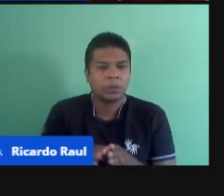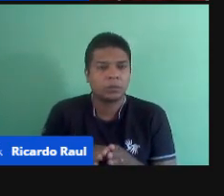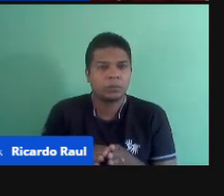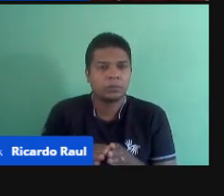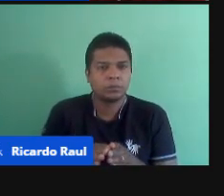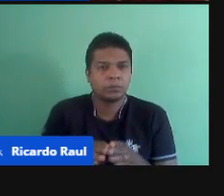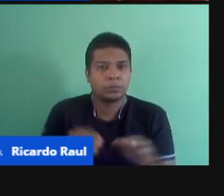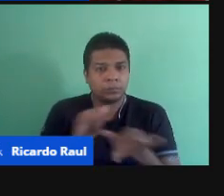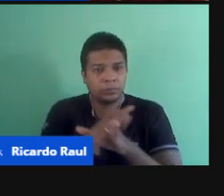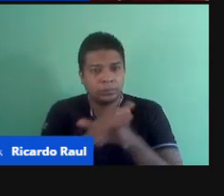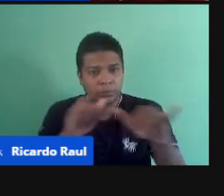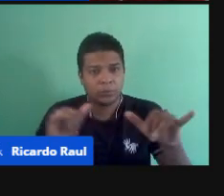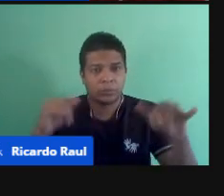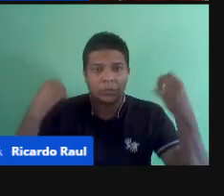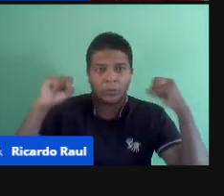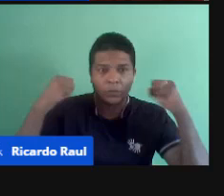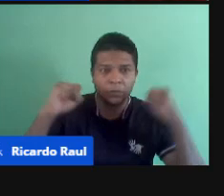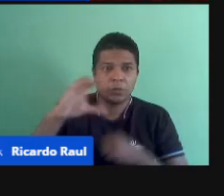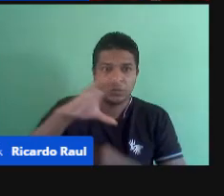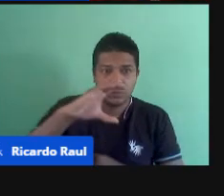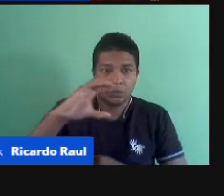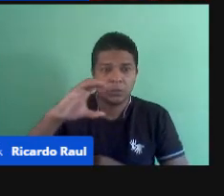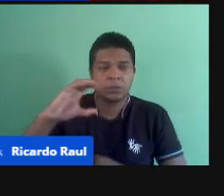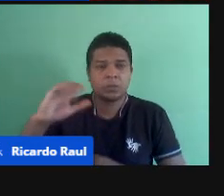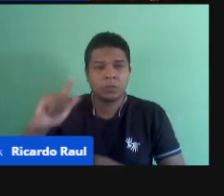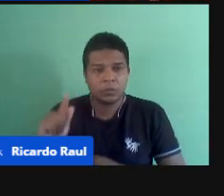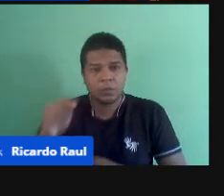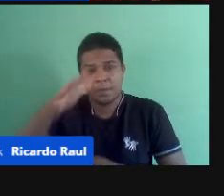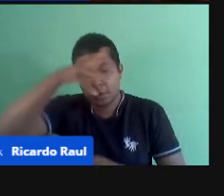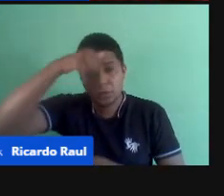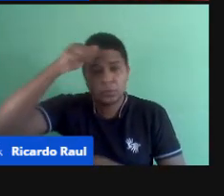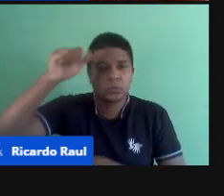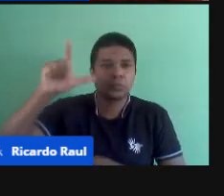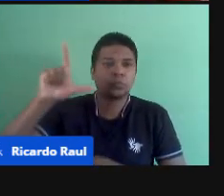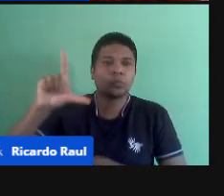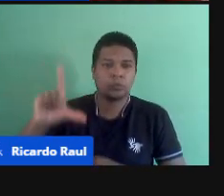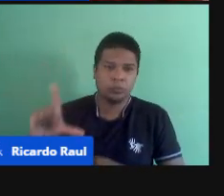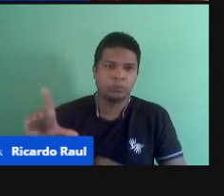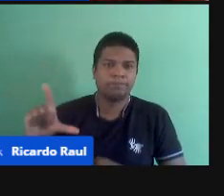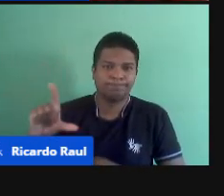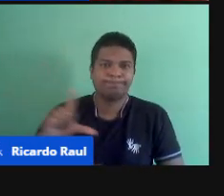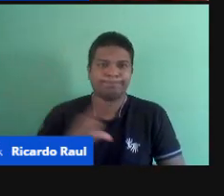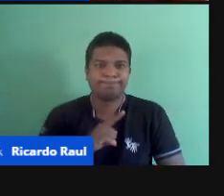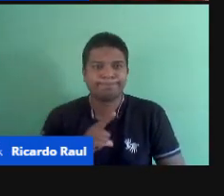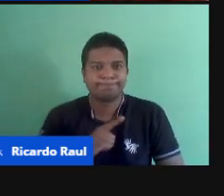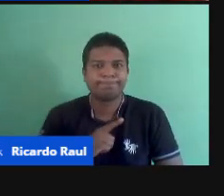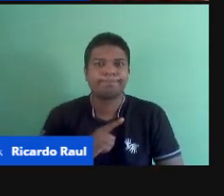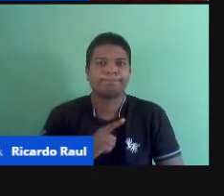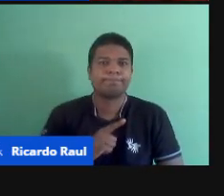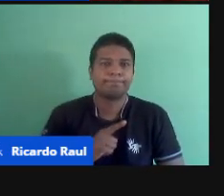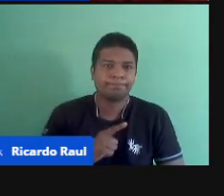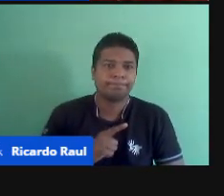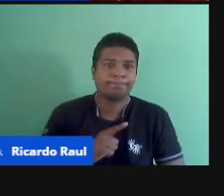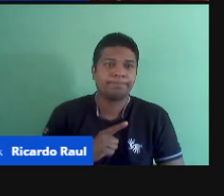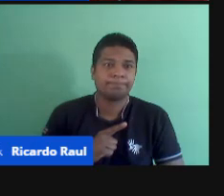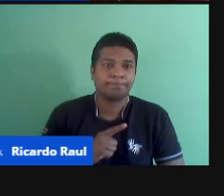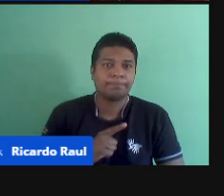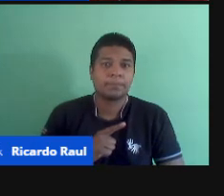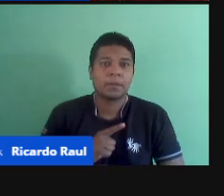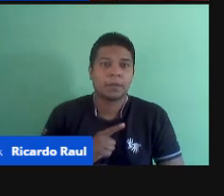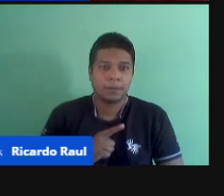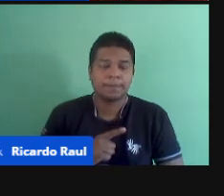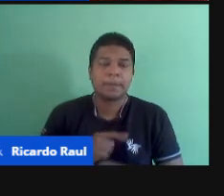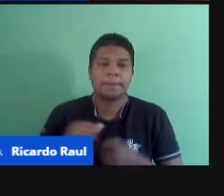educação física nossa de Campo Grande, de Mato Grosso do Sul, tem que ter uma produção